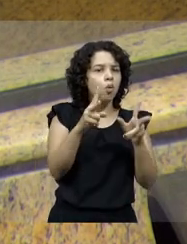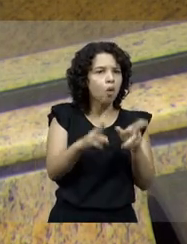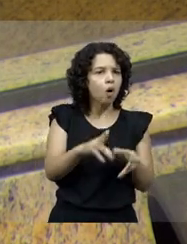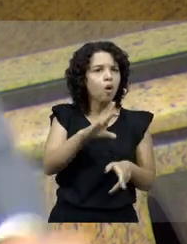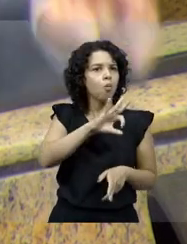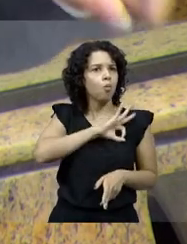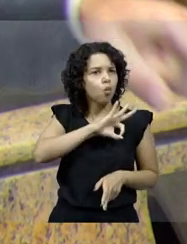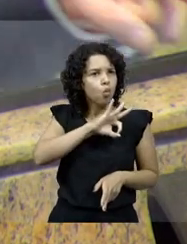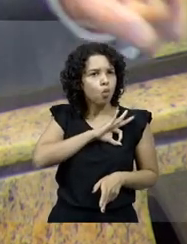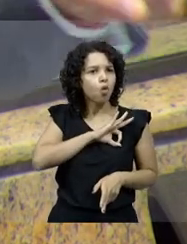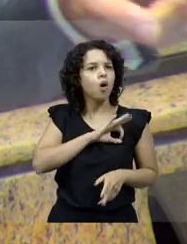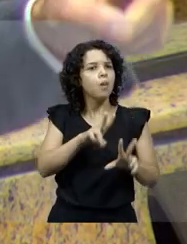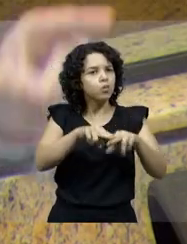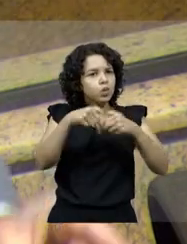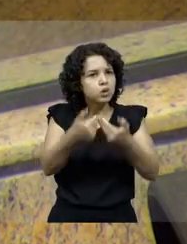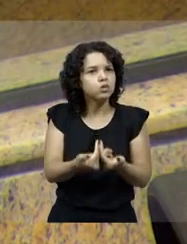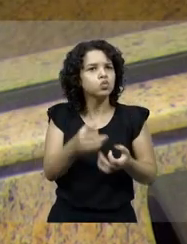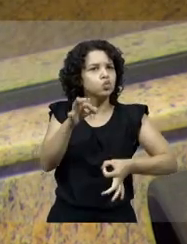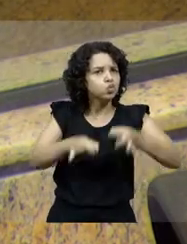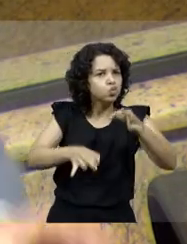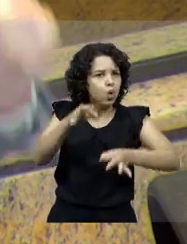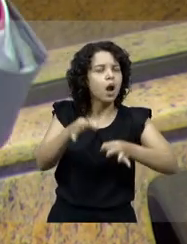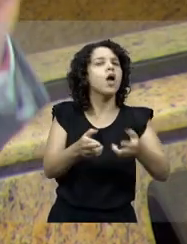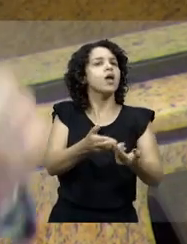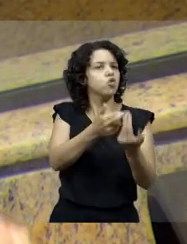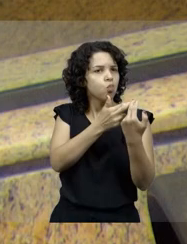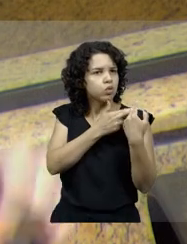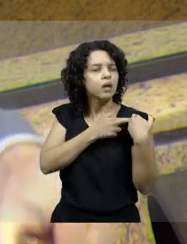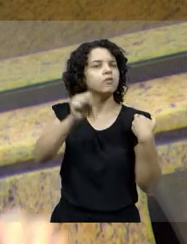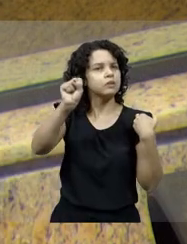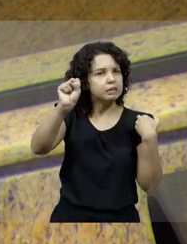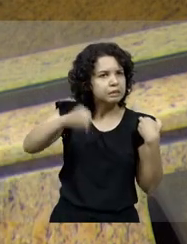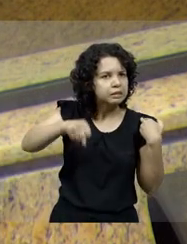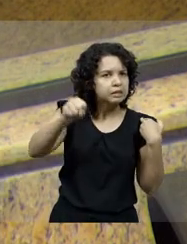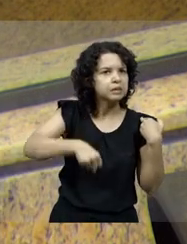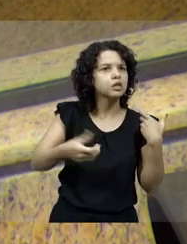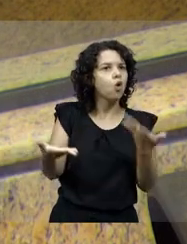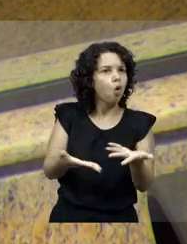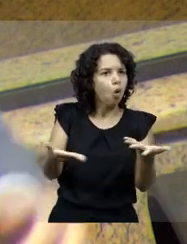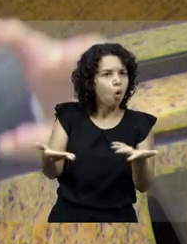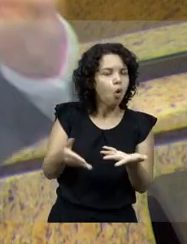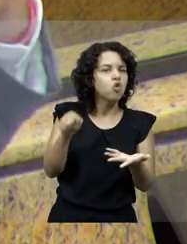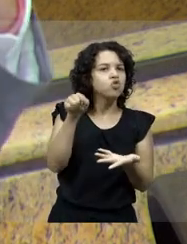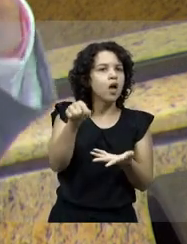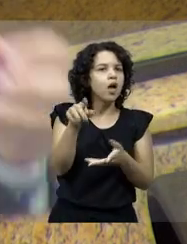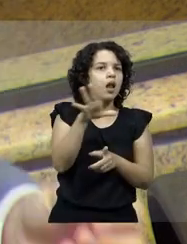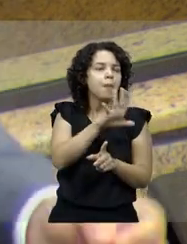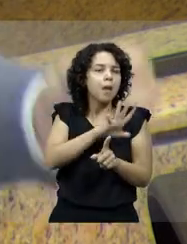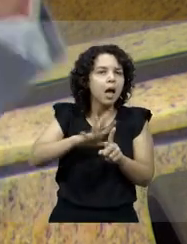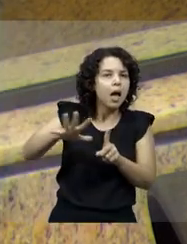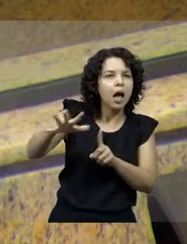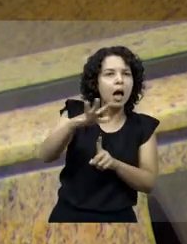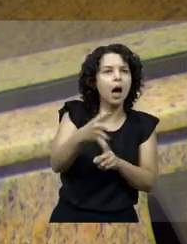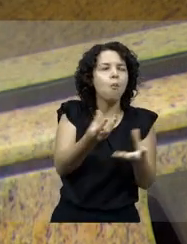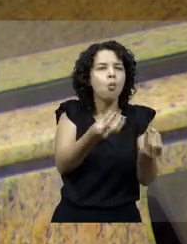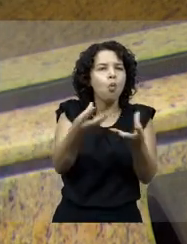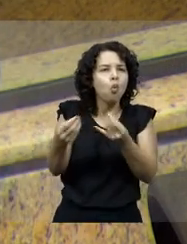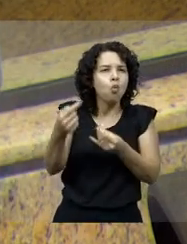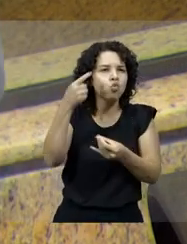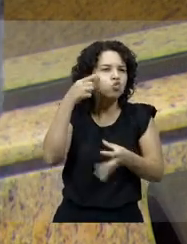Portanto, o judiciário tem sua responsabilidade, sim. Infelizmente, hoje em dia, ele é permeado. Muitos juízes têm a